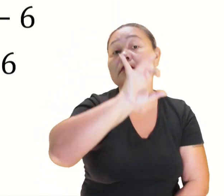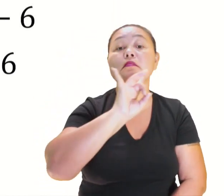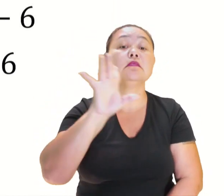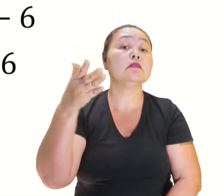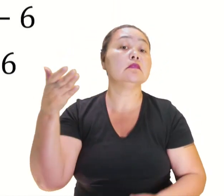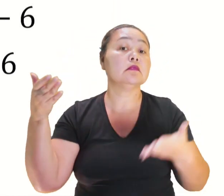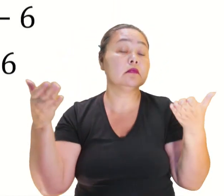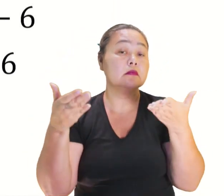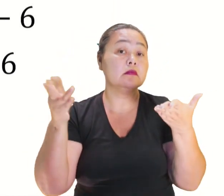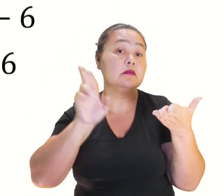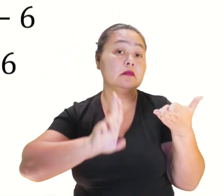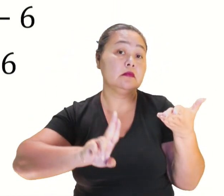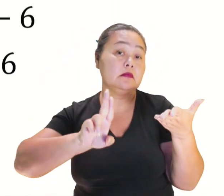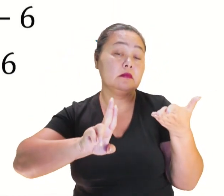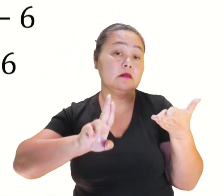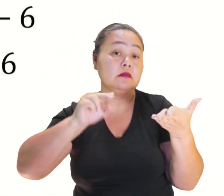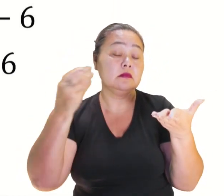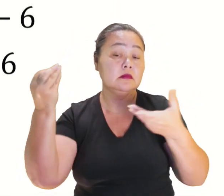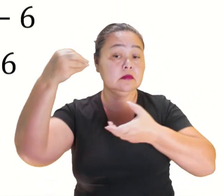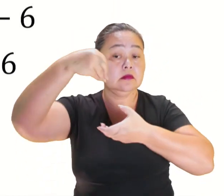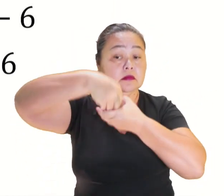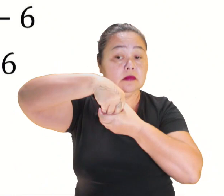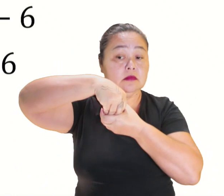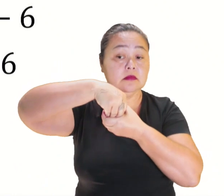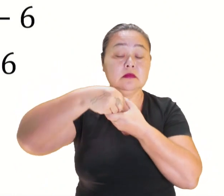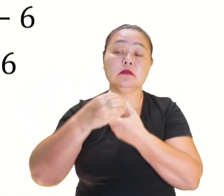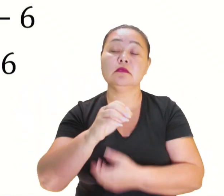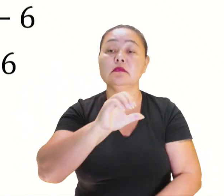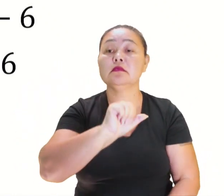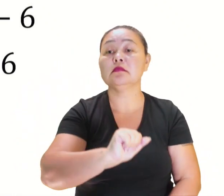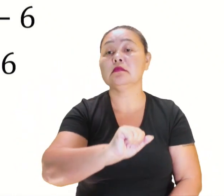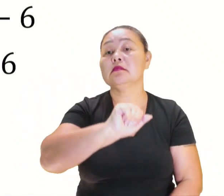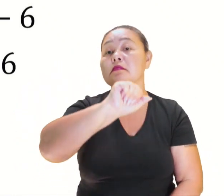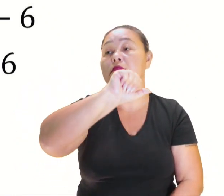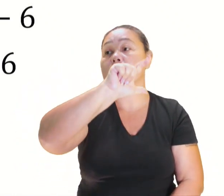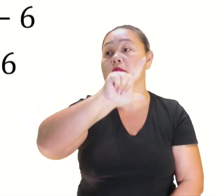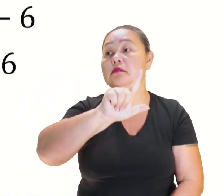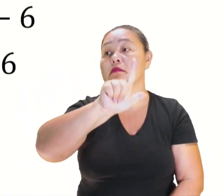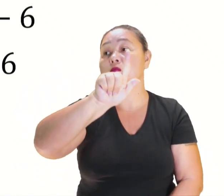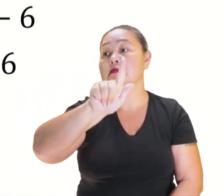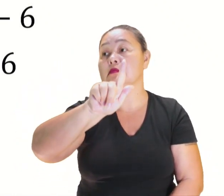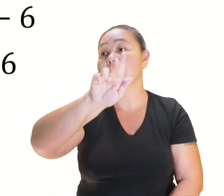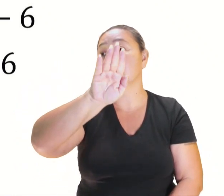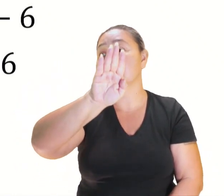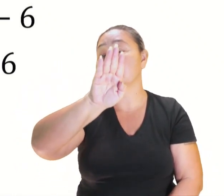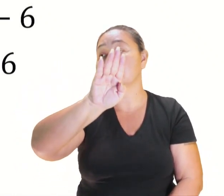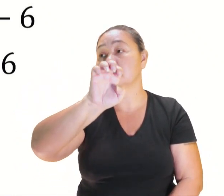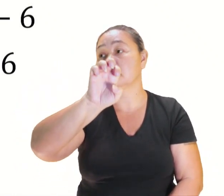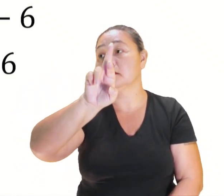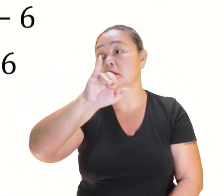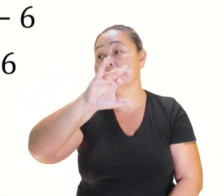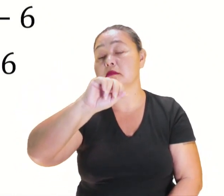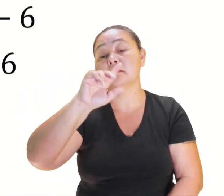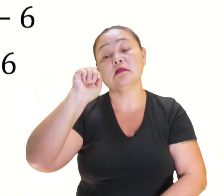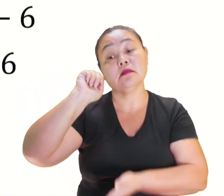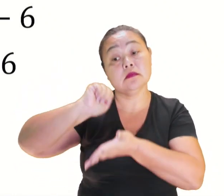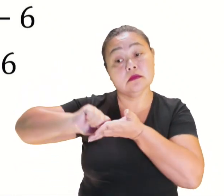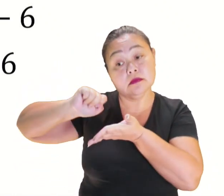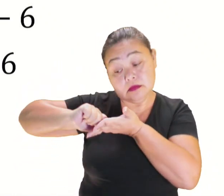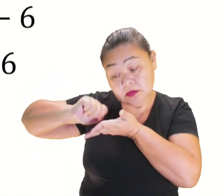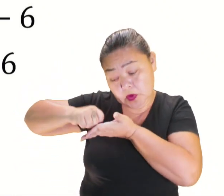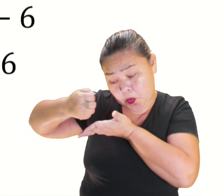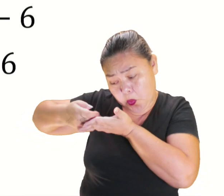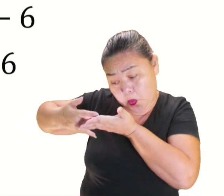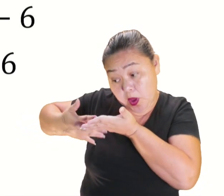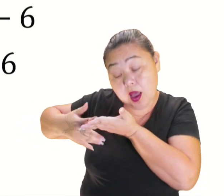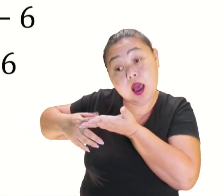que agora aplicadas dentro da álgebra. É que tem diferença, né, do trabalhoso para o